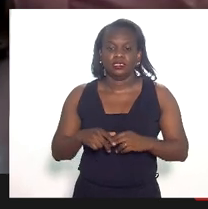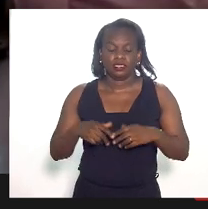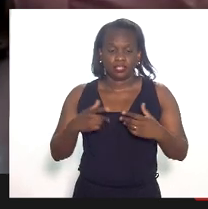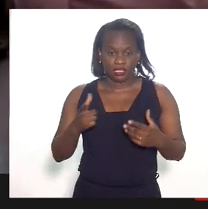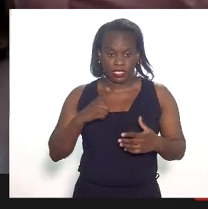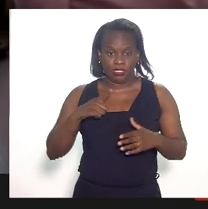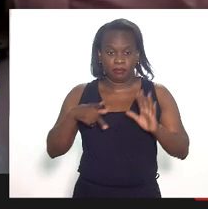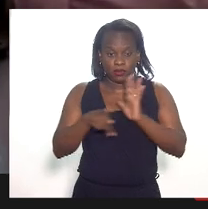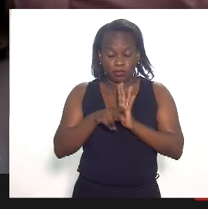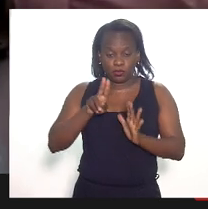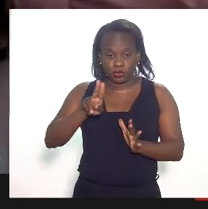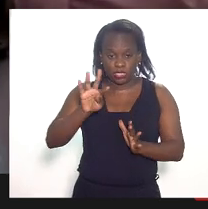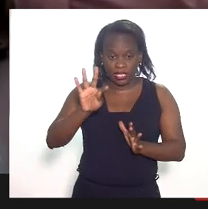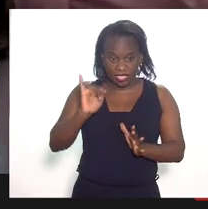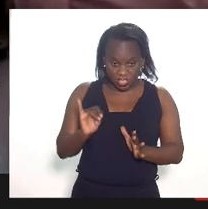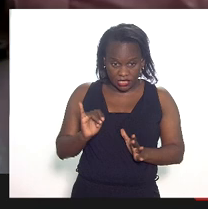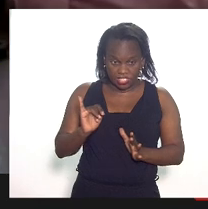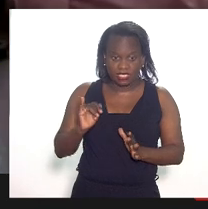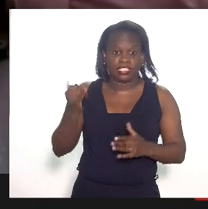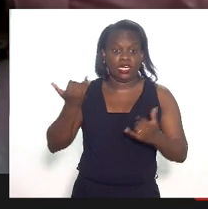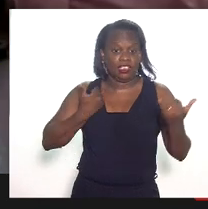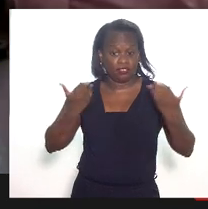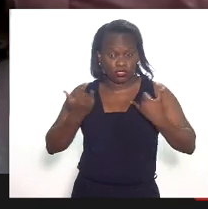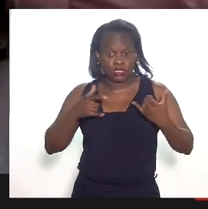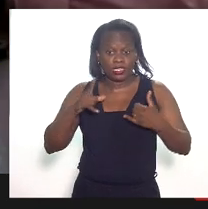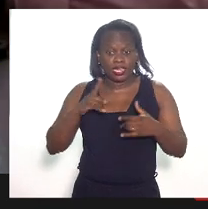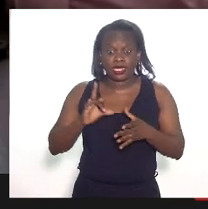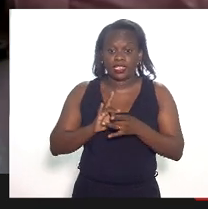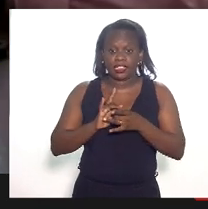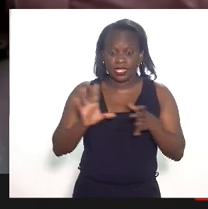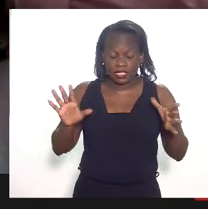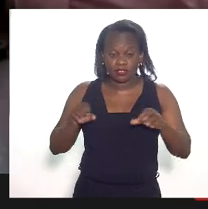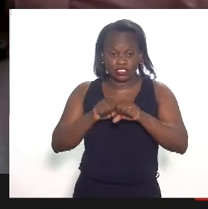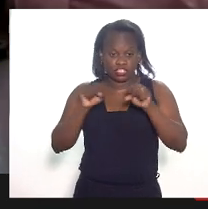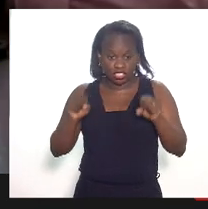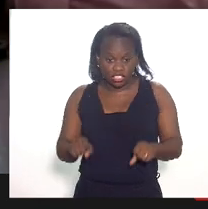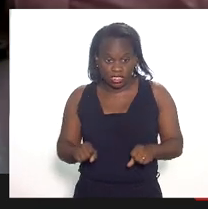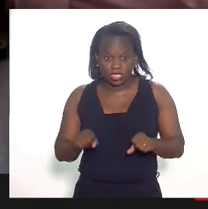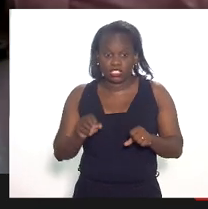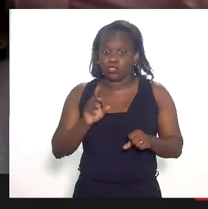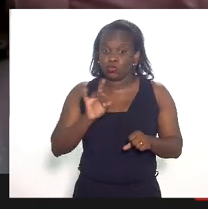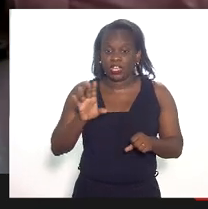UTI informados, mas que não estão disponíveis no sistema, que são leitos,